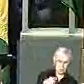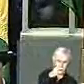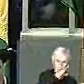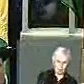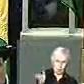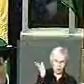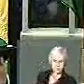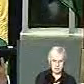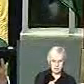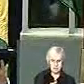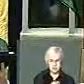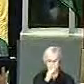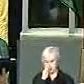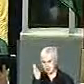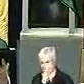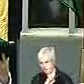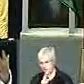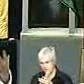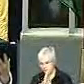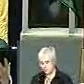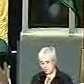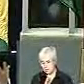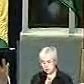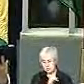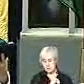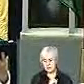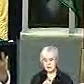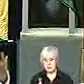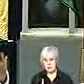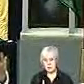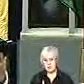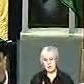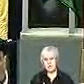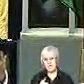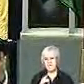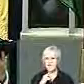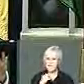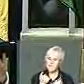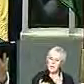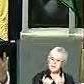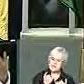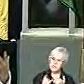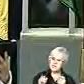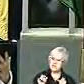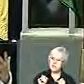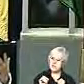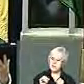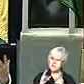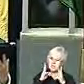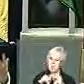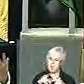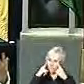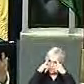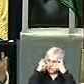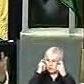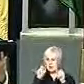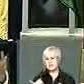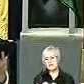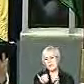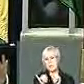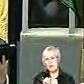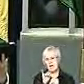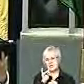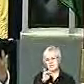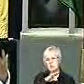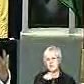exista a banalização da violência, da morte, representada pela forma com que